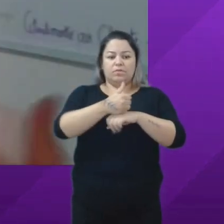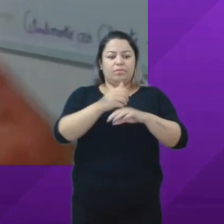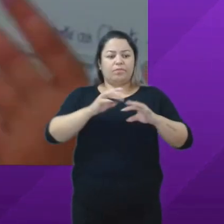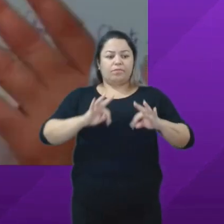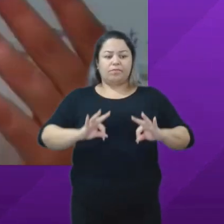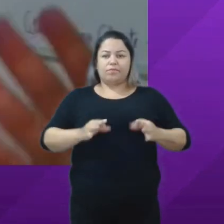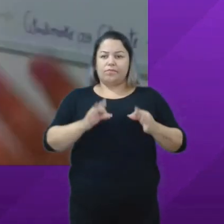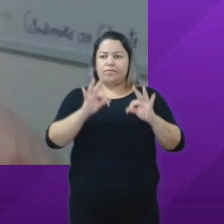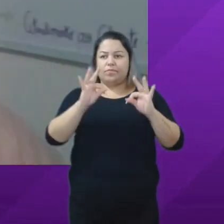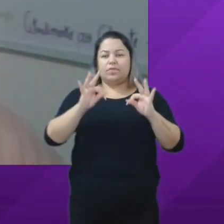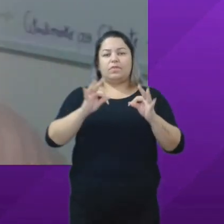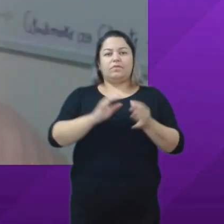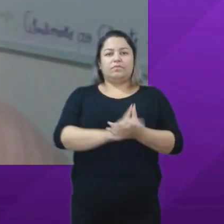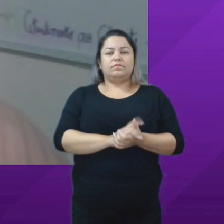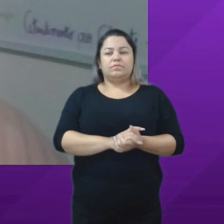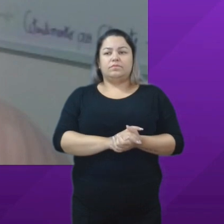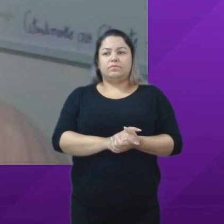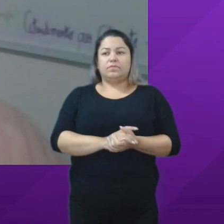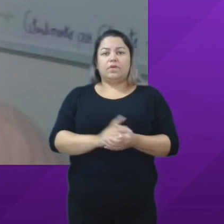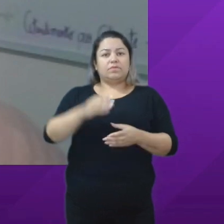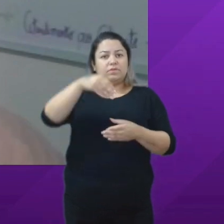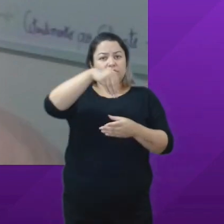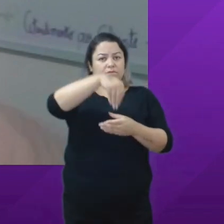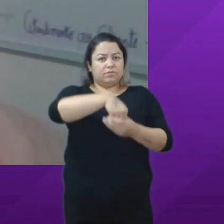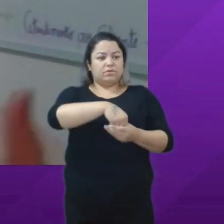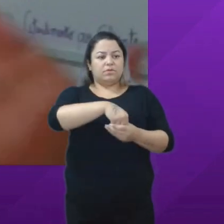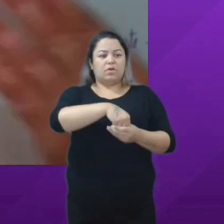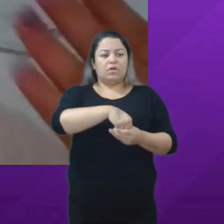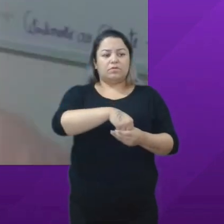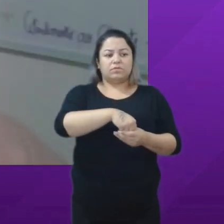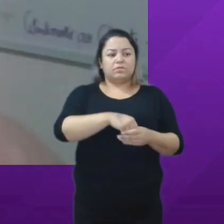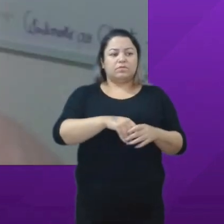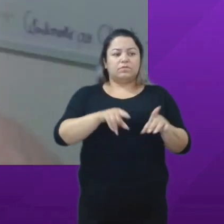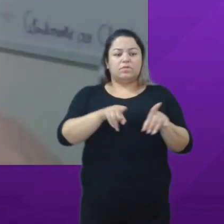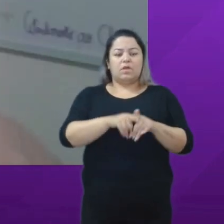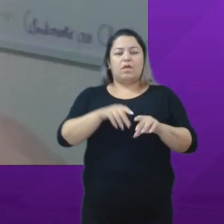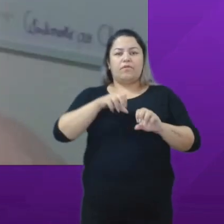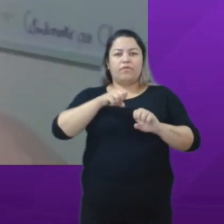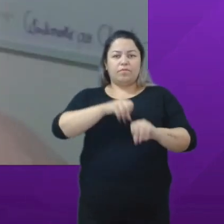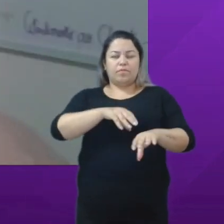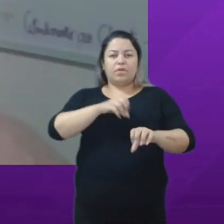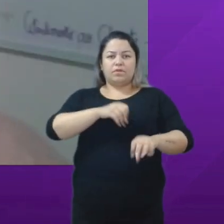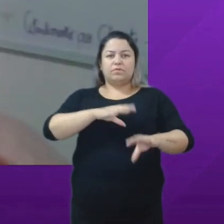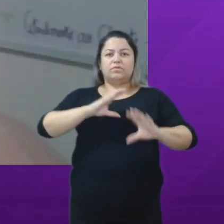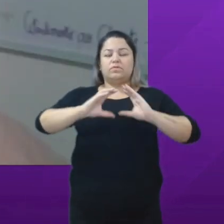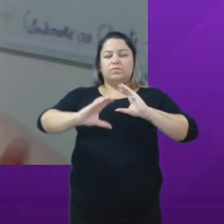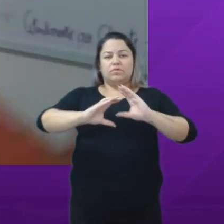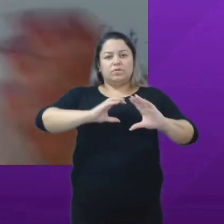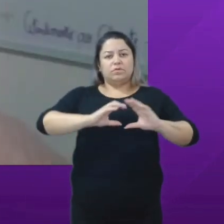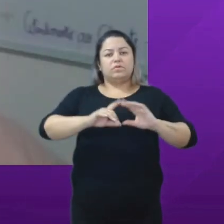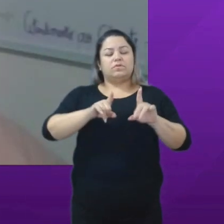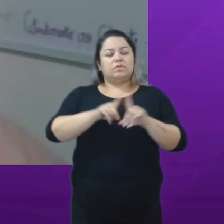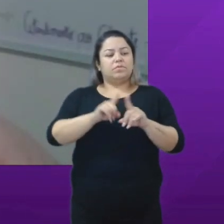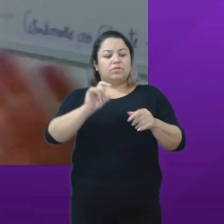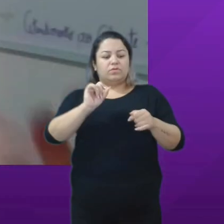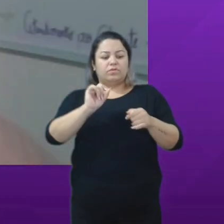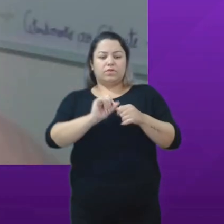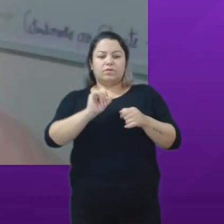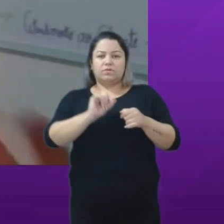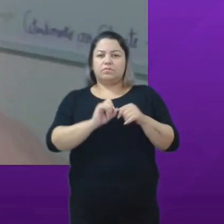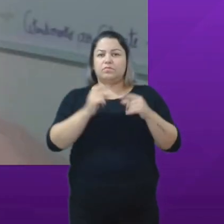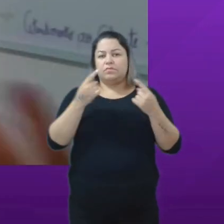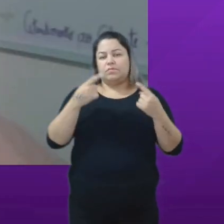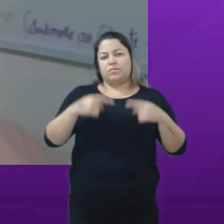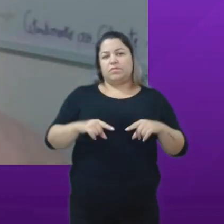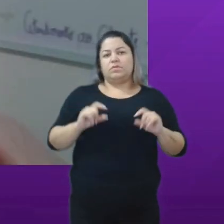gente ficava muito mais dentro da formação de comunicação e do fazer política, né, que é